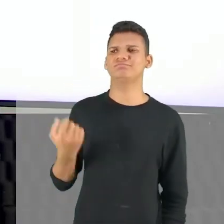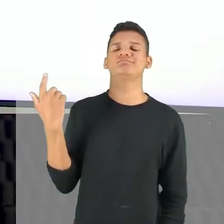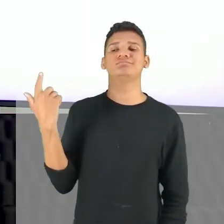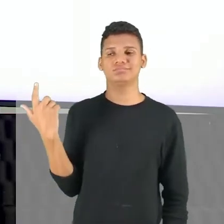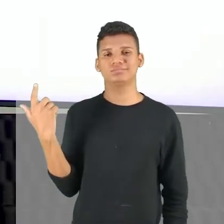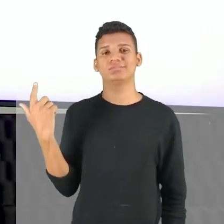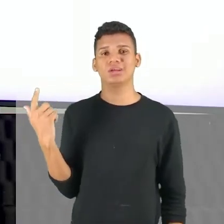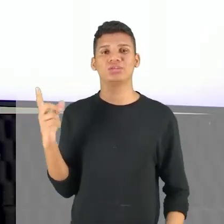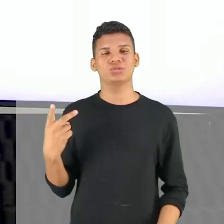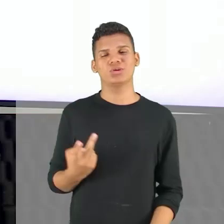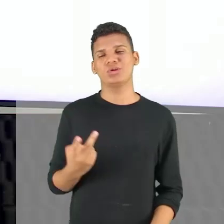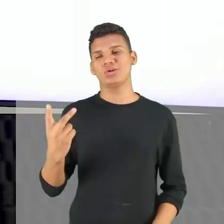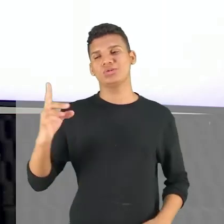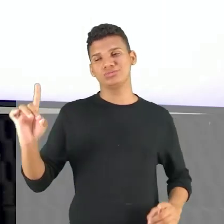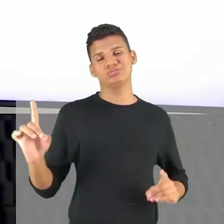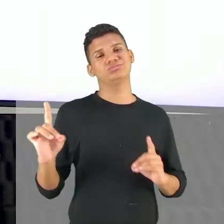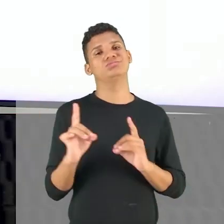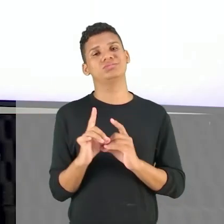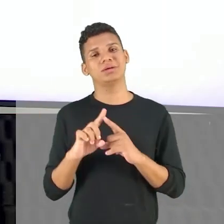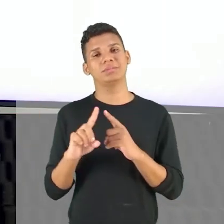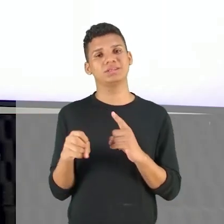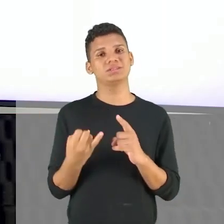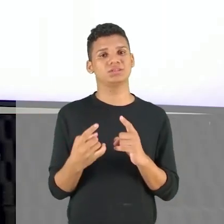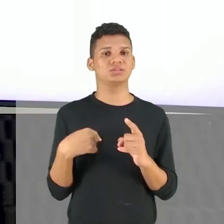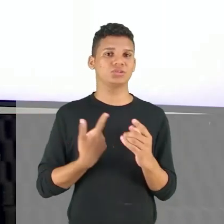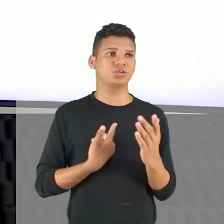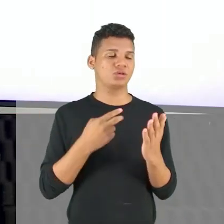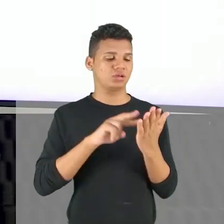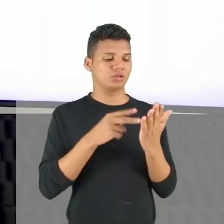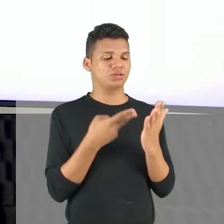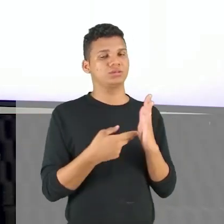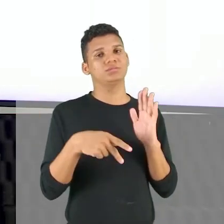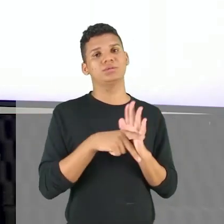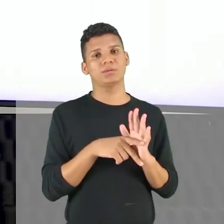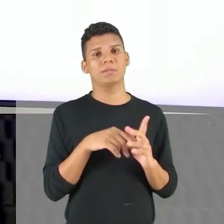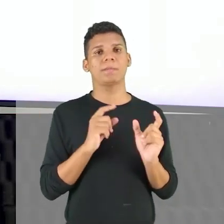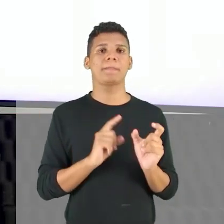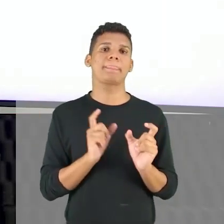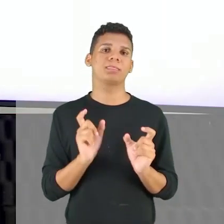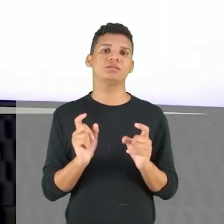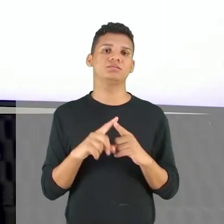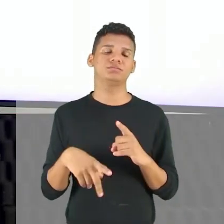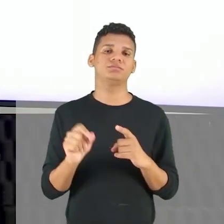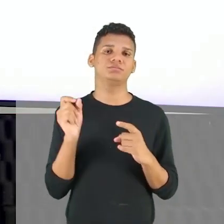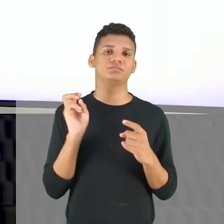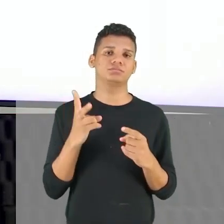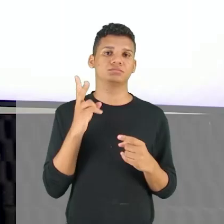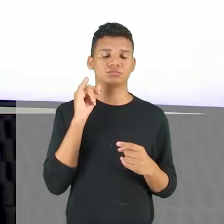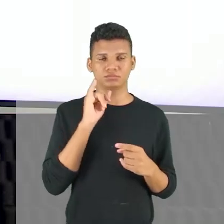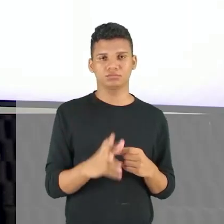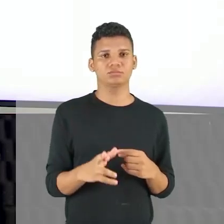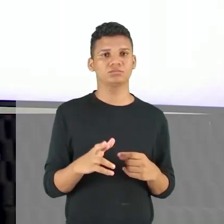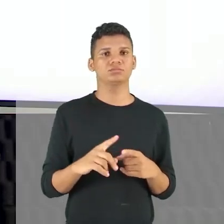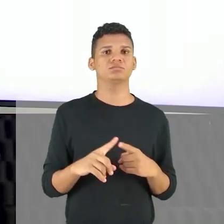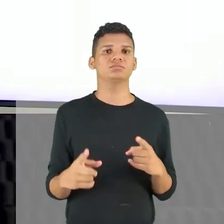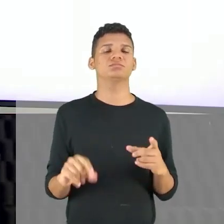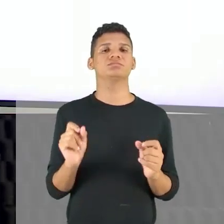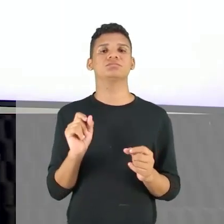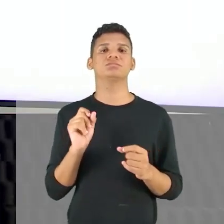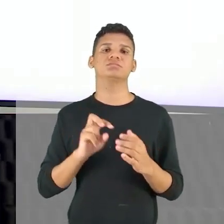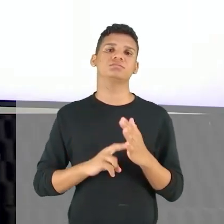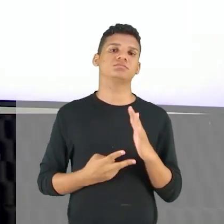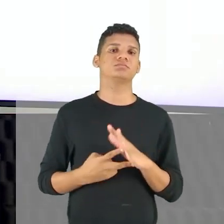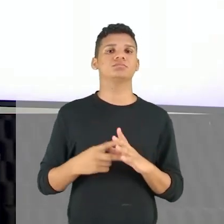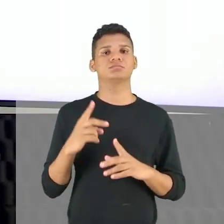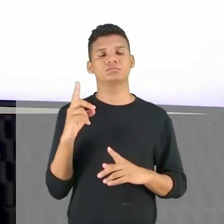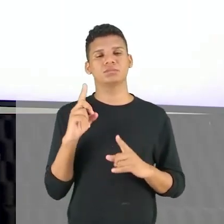que a gente está naquele momento, se a gente for levar ao pé da letra a tradução da palavra. Então, acabei de dar a resposta para vocês. A expressão echaba